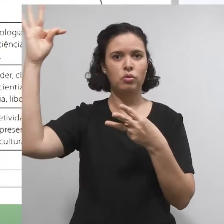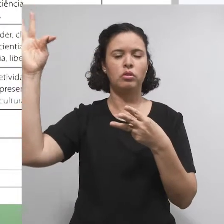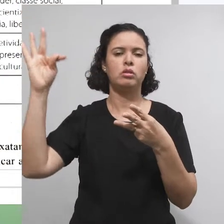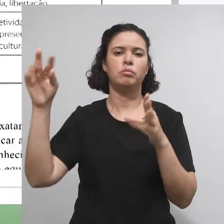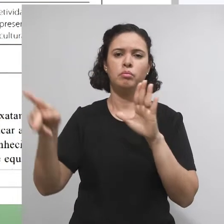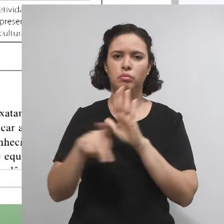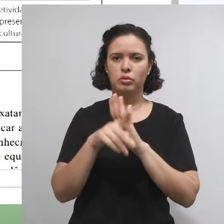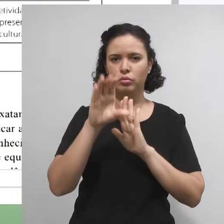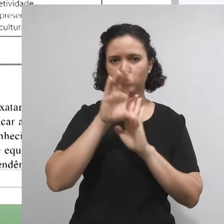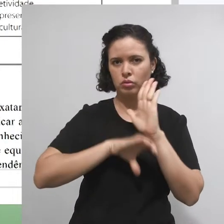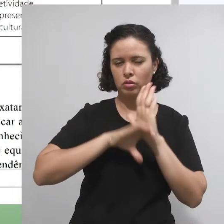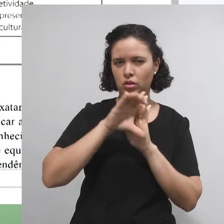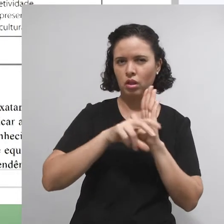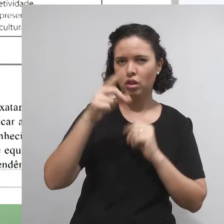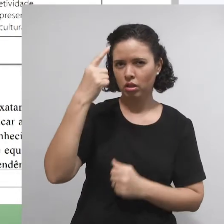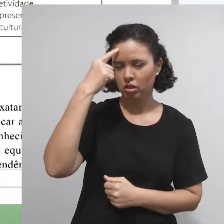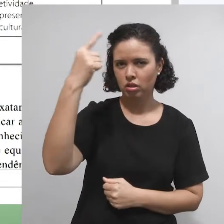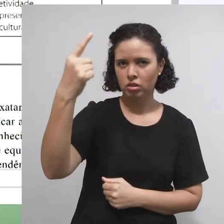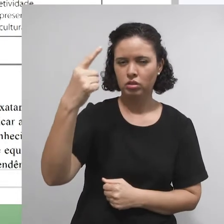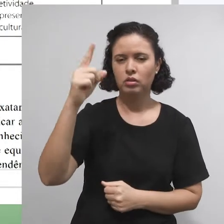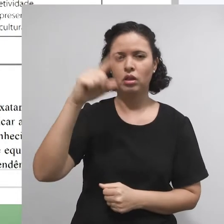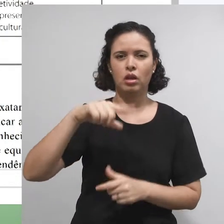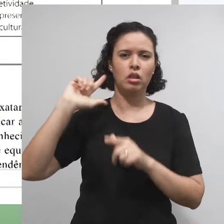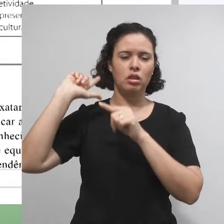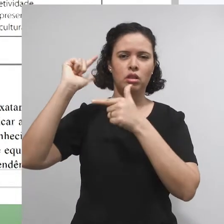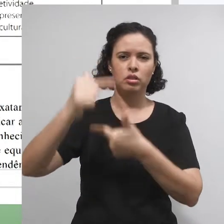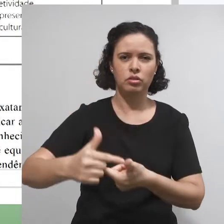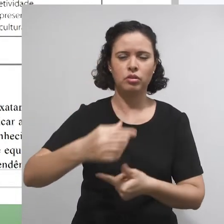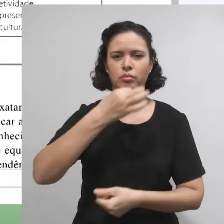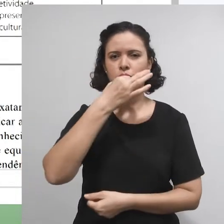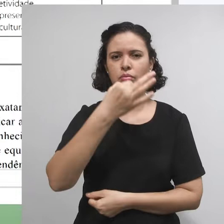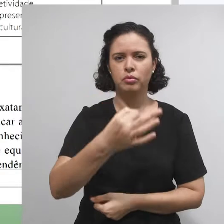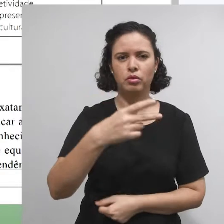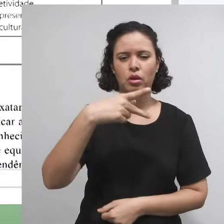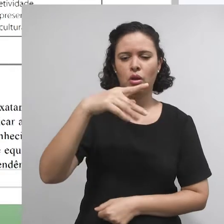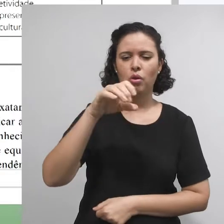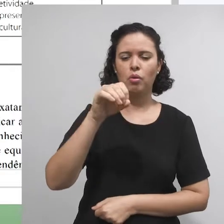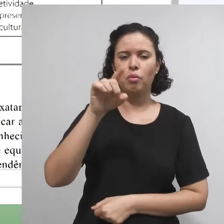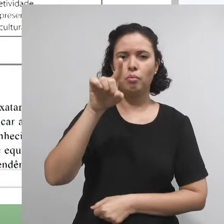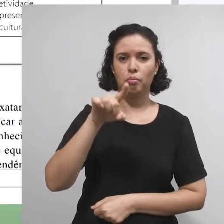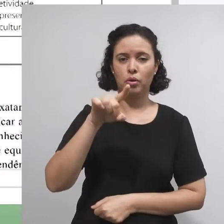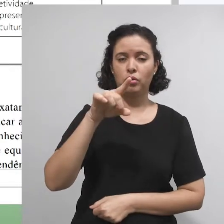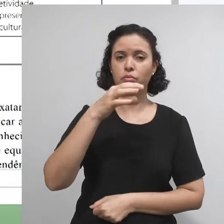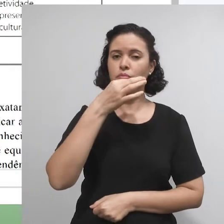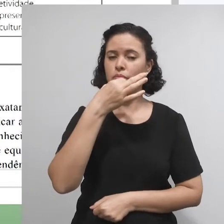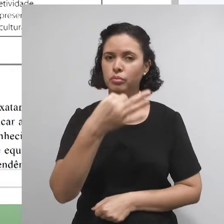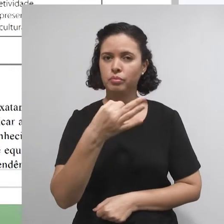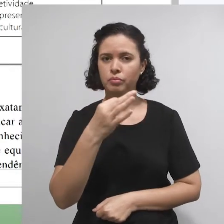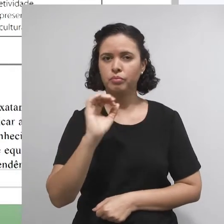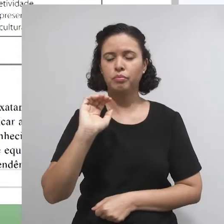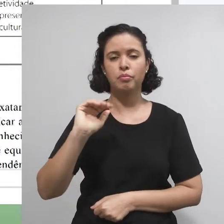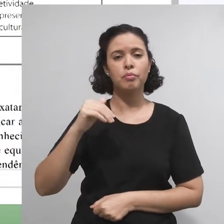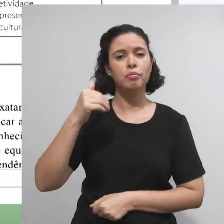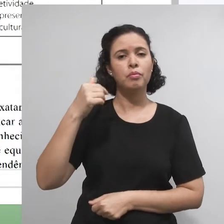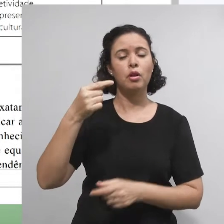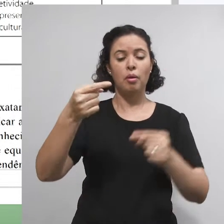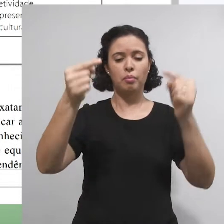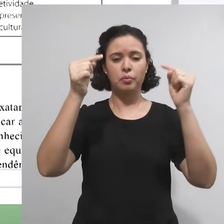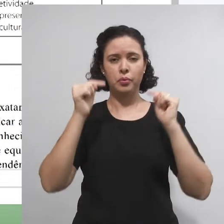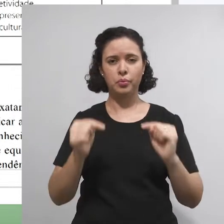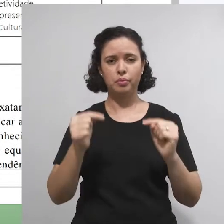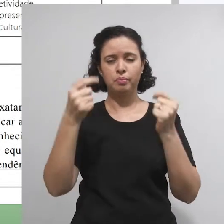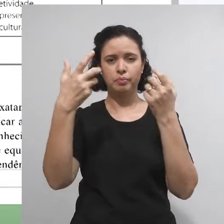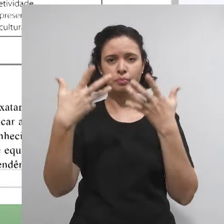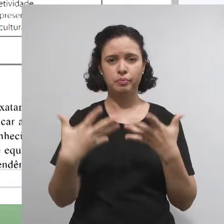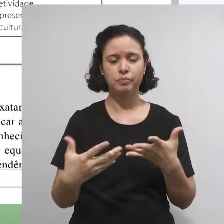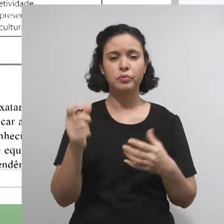currículo, recapitulando as teorias tradicionais, críticas e pós-críticas. E na sequência a gente vai